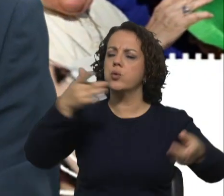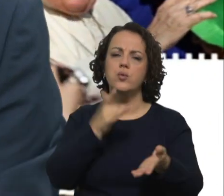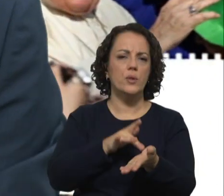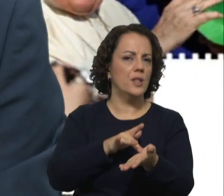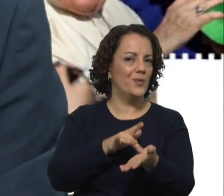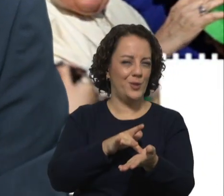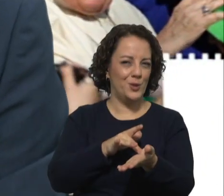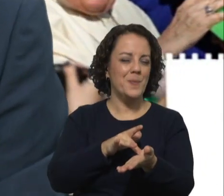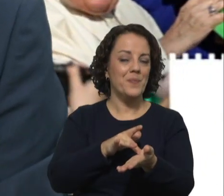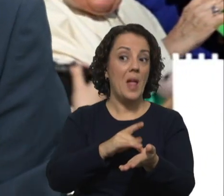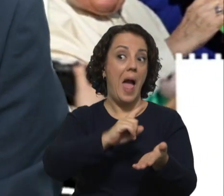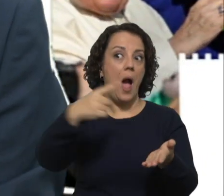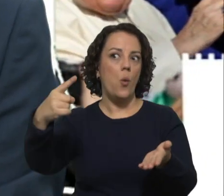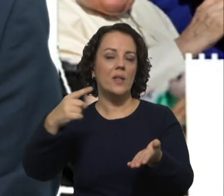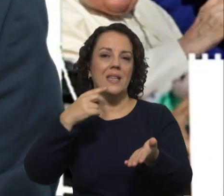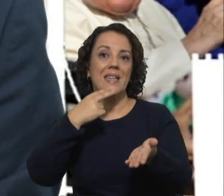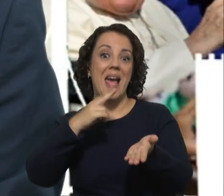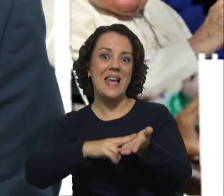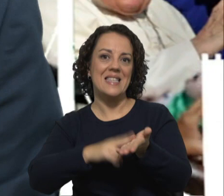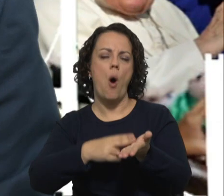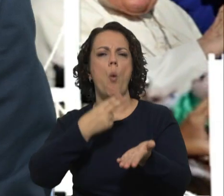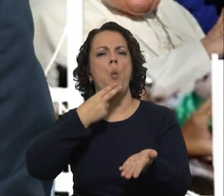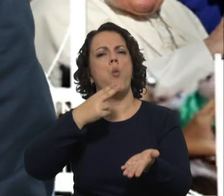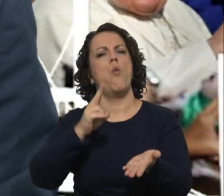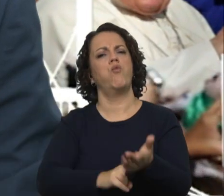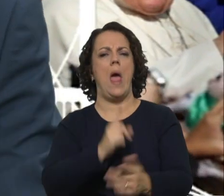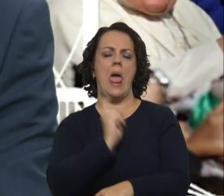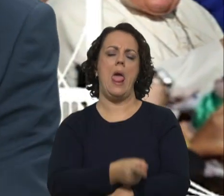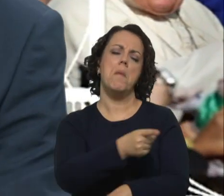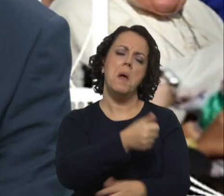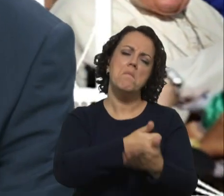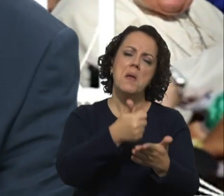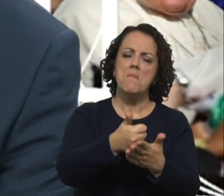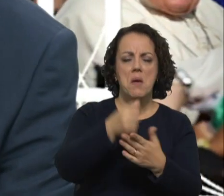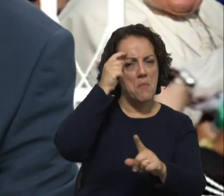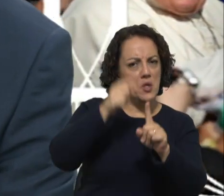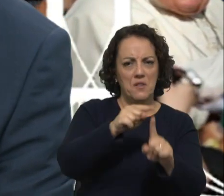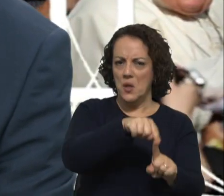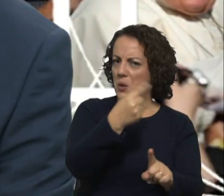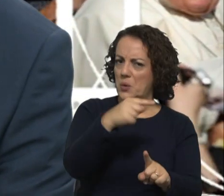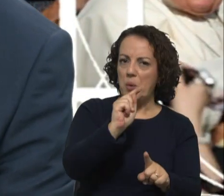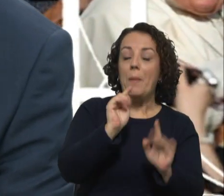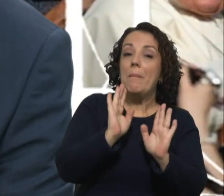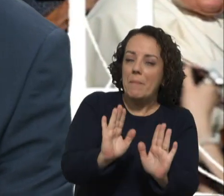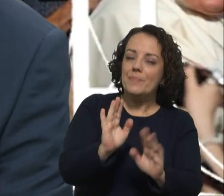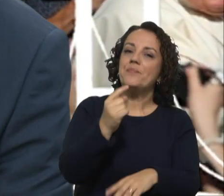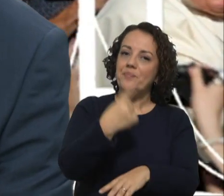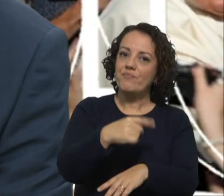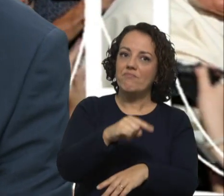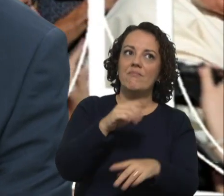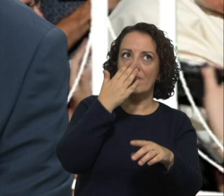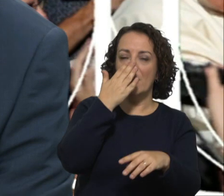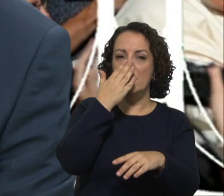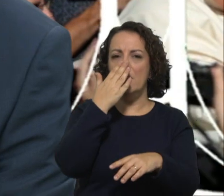leitura fundamentalista queria que ela tivesse. Essa razão ela não quer ter, provavelmente, mas ao mesmo tempo não deixa de ter uma razão, isto é,